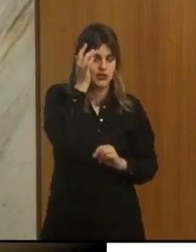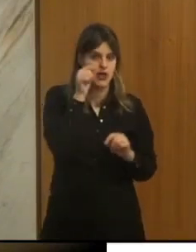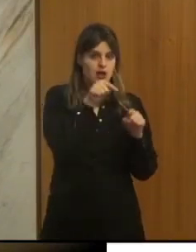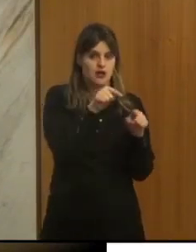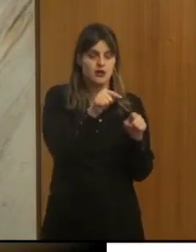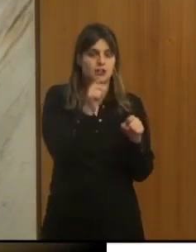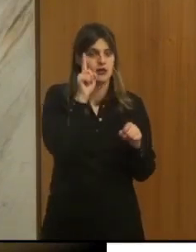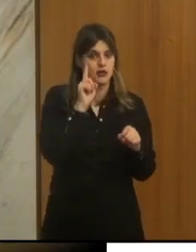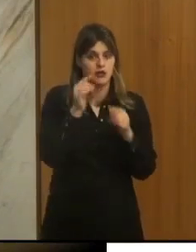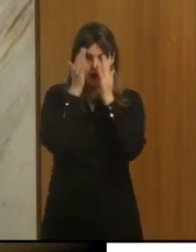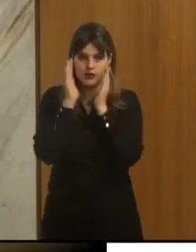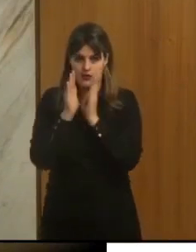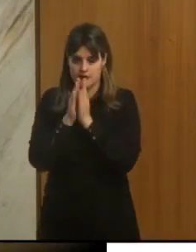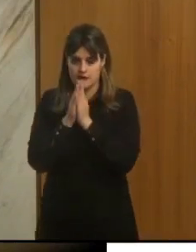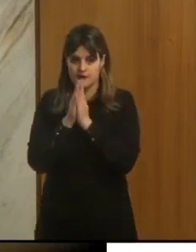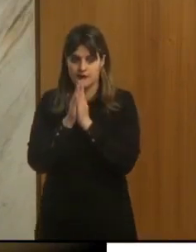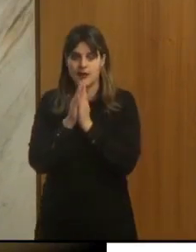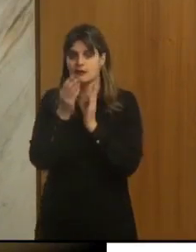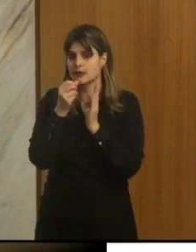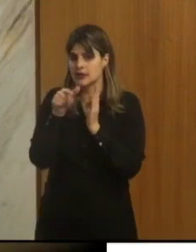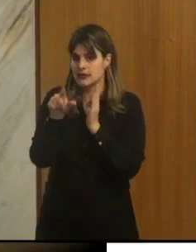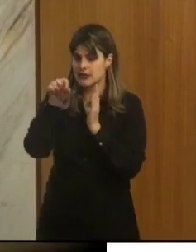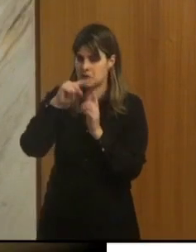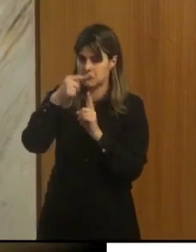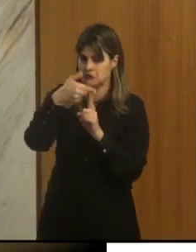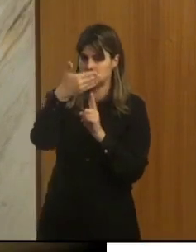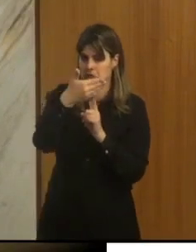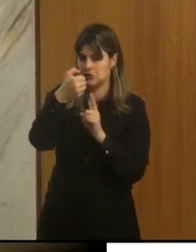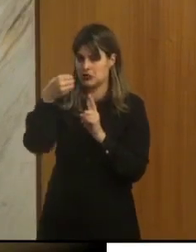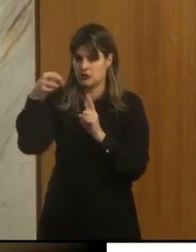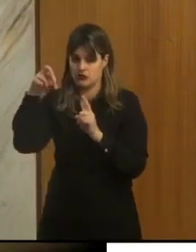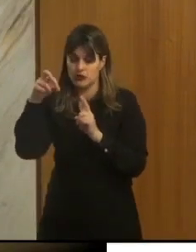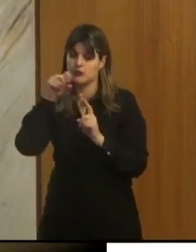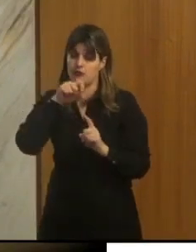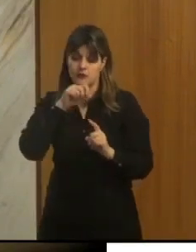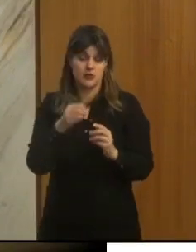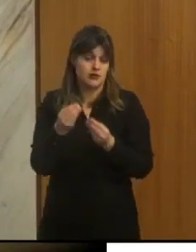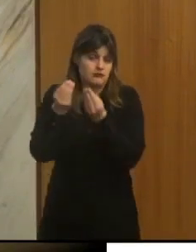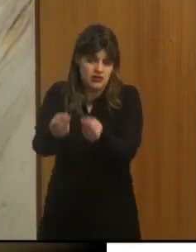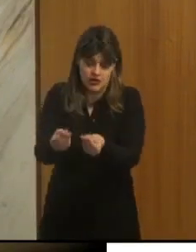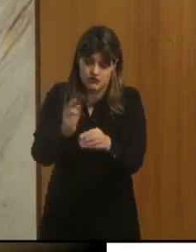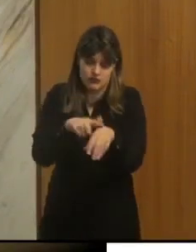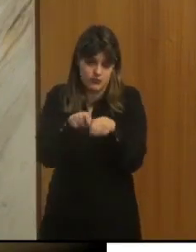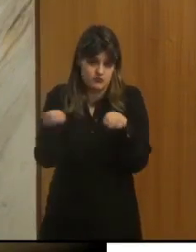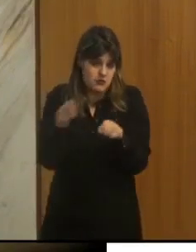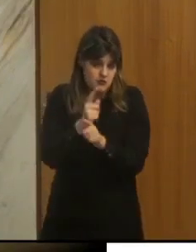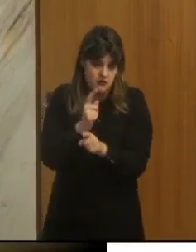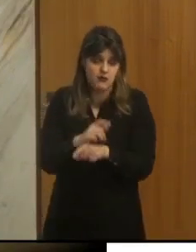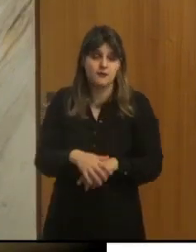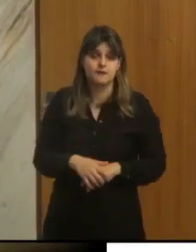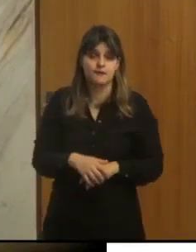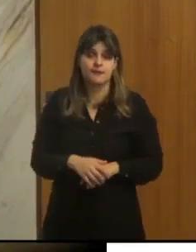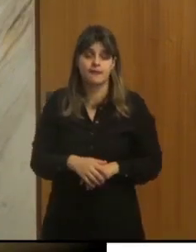Nossa Senhora, Santa Maria da Finisterra, que será também de 1508, portanto, entregues provavelmente na mesma altura, mas esta,